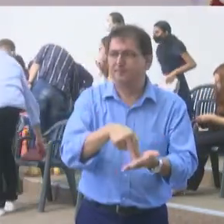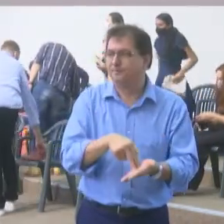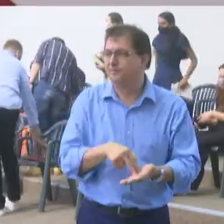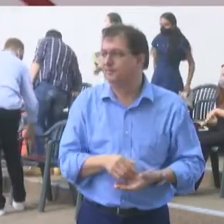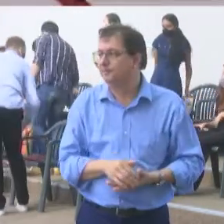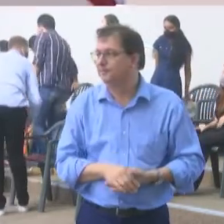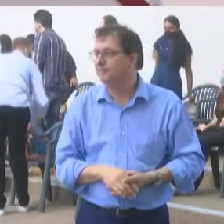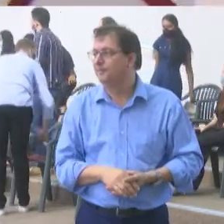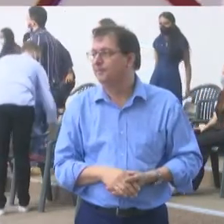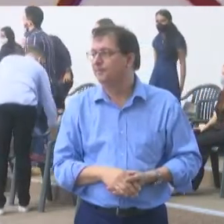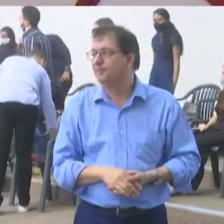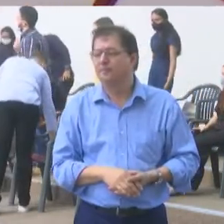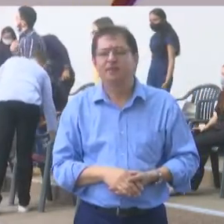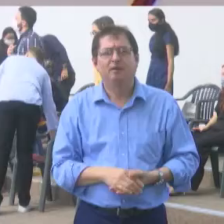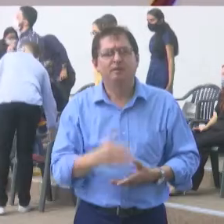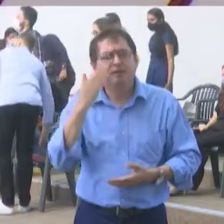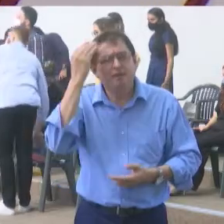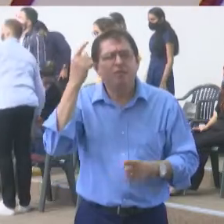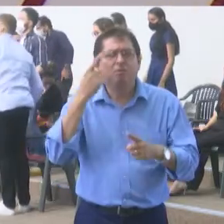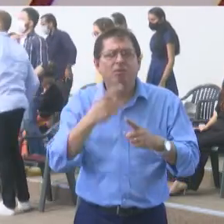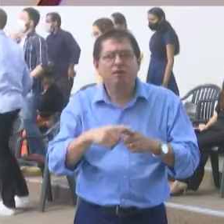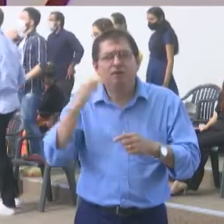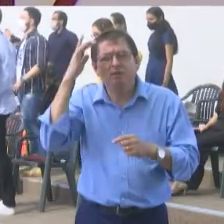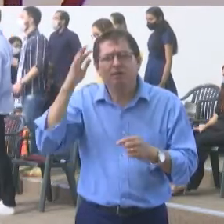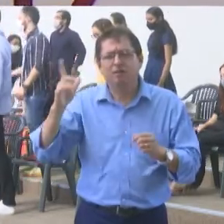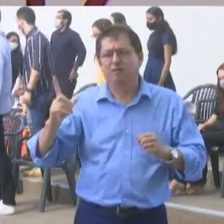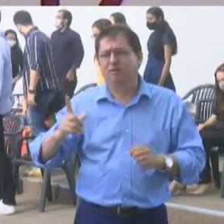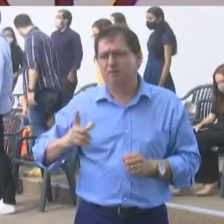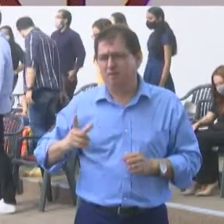Sabe por que essa história está aqui hoje? Sabe por que ela está